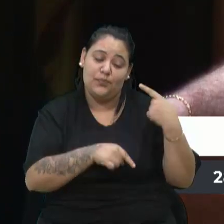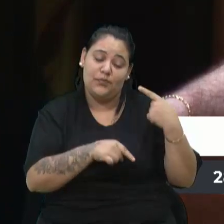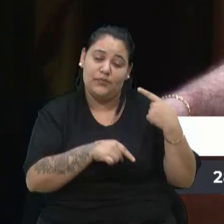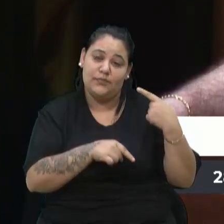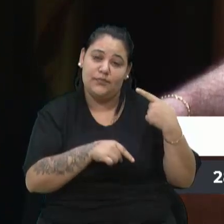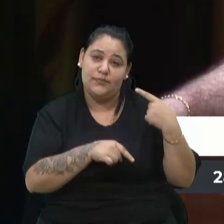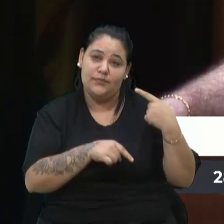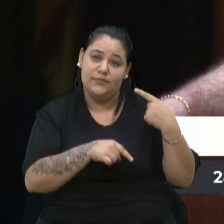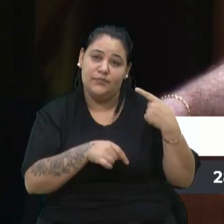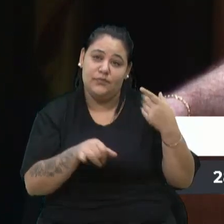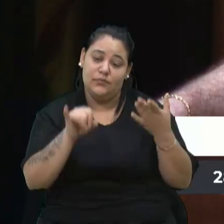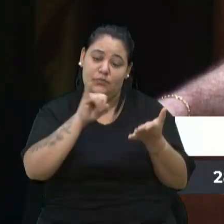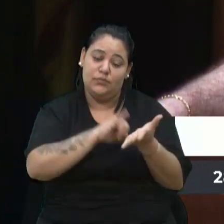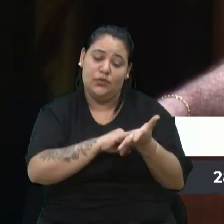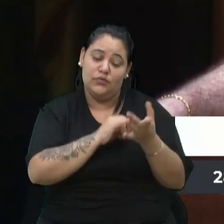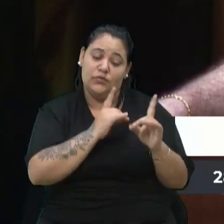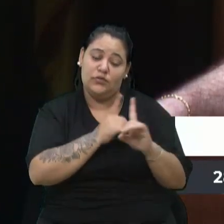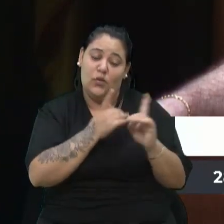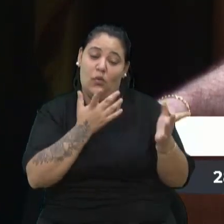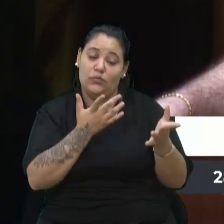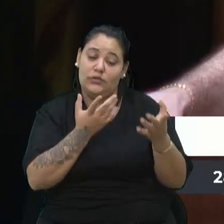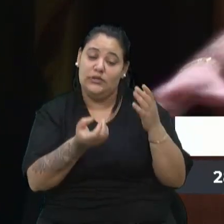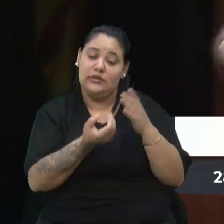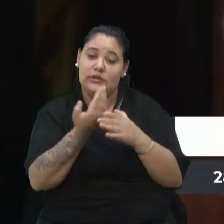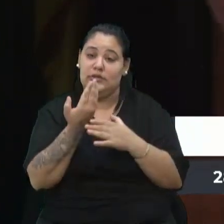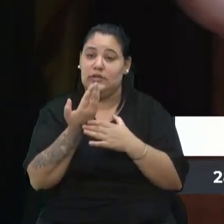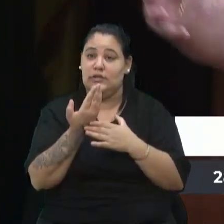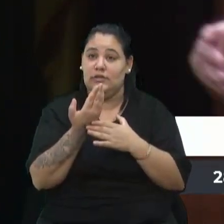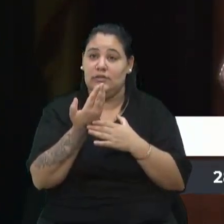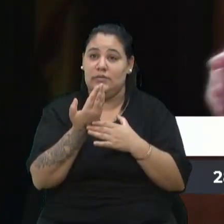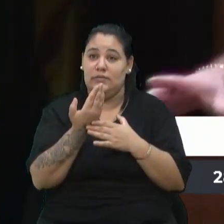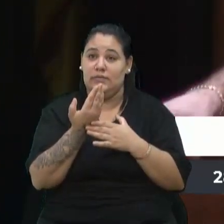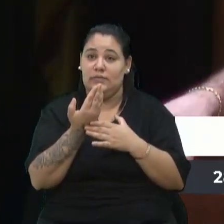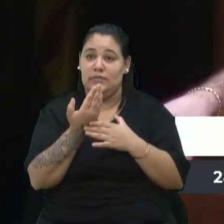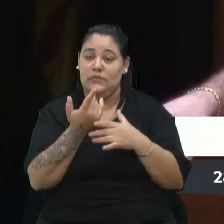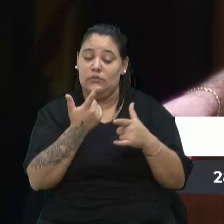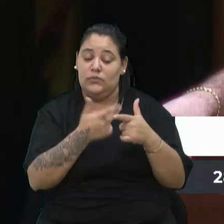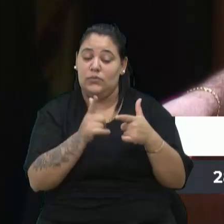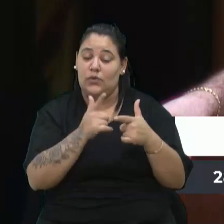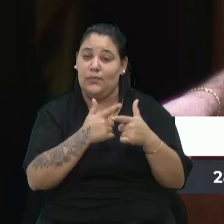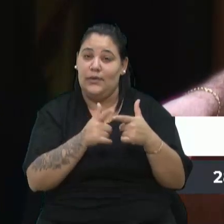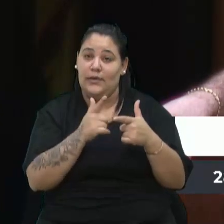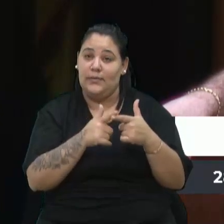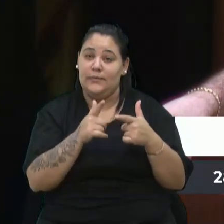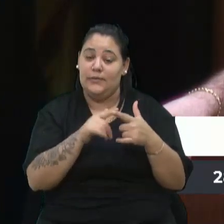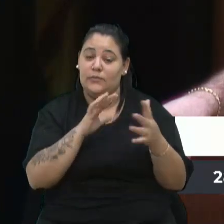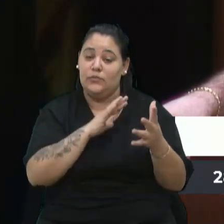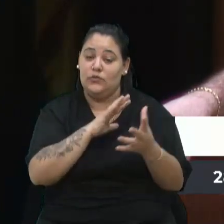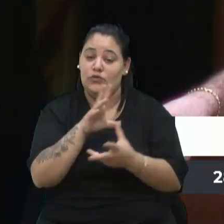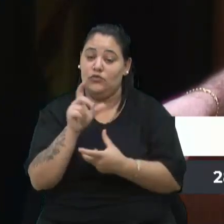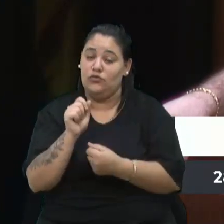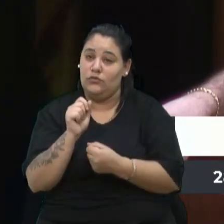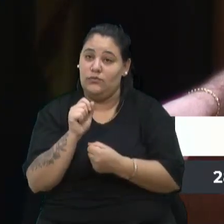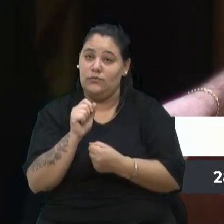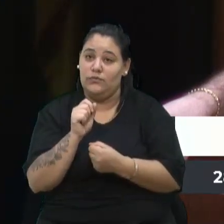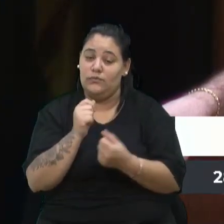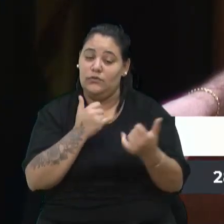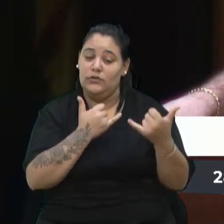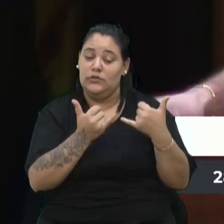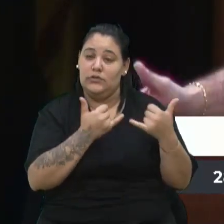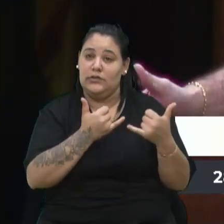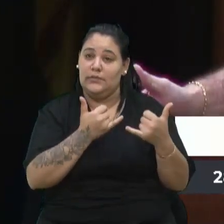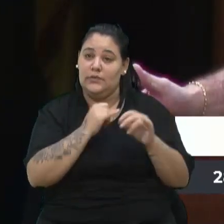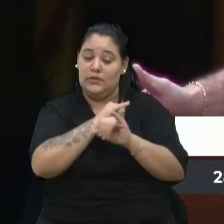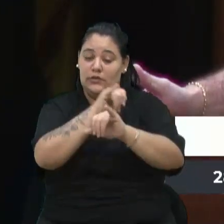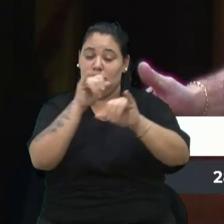com o posto no qual se encontra e cria uma celeuma e um problema internacional muito grande. A exemplo da notícia